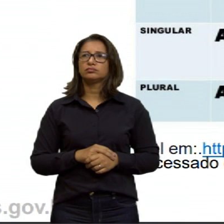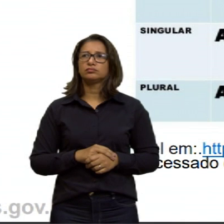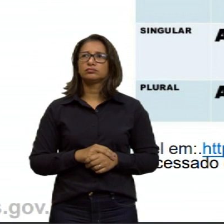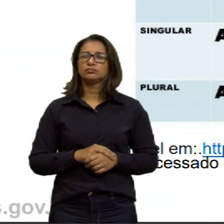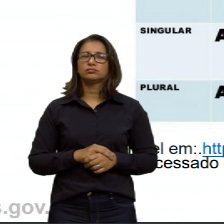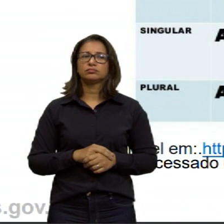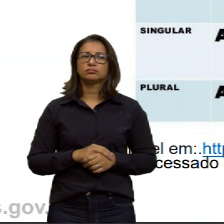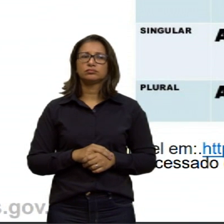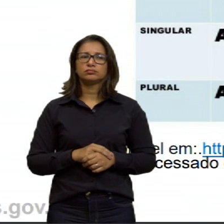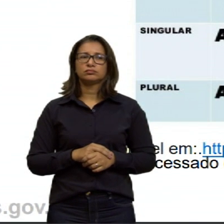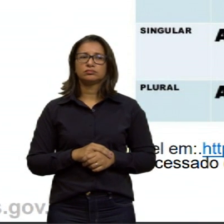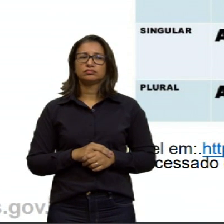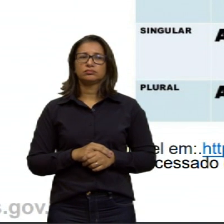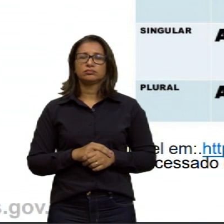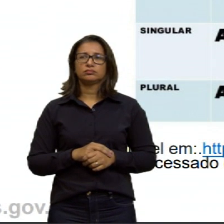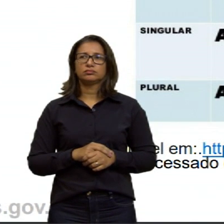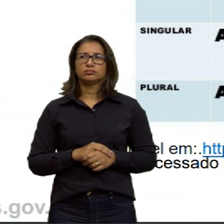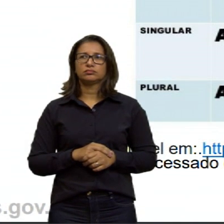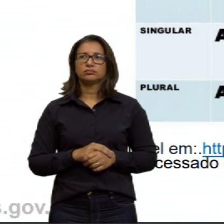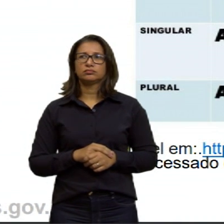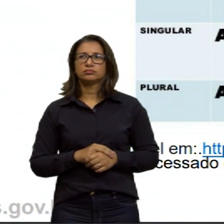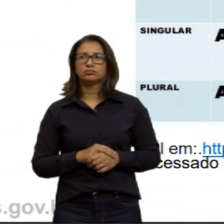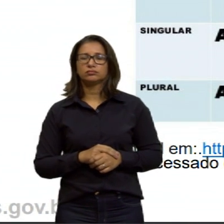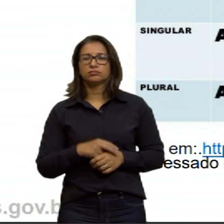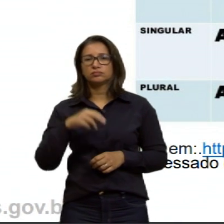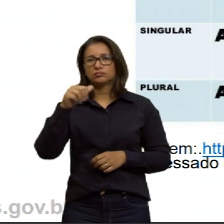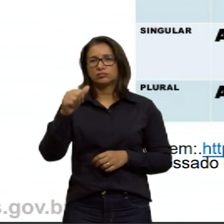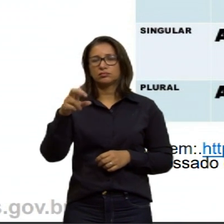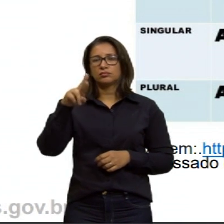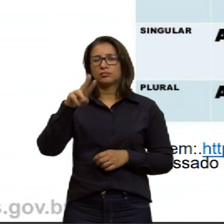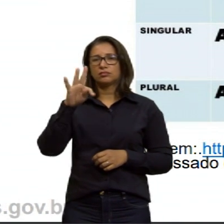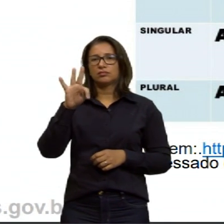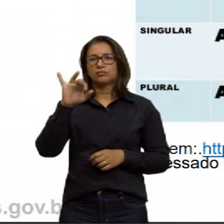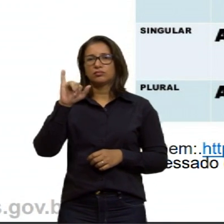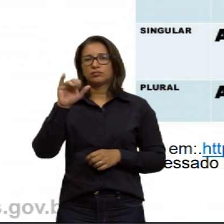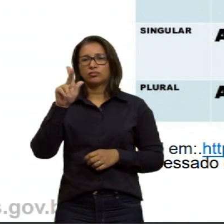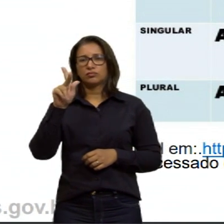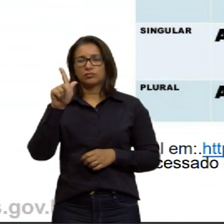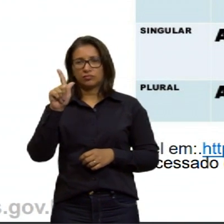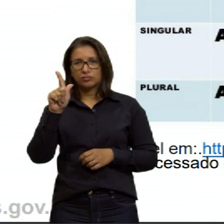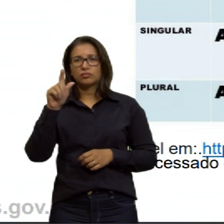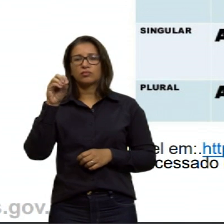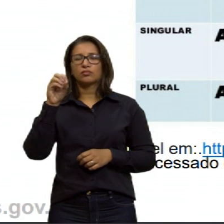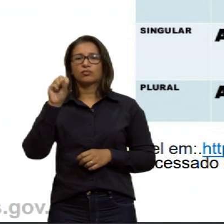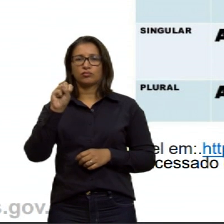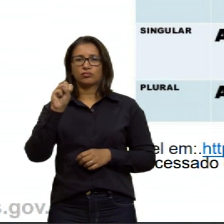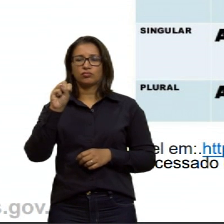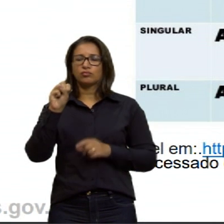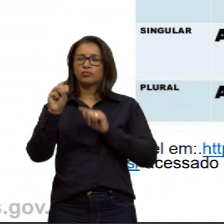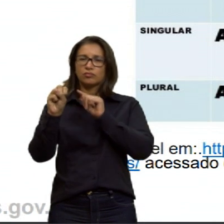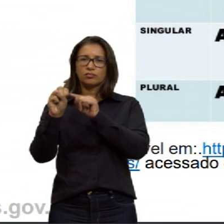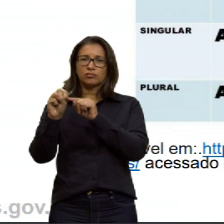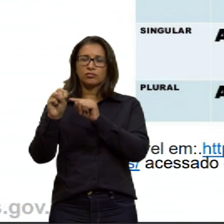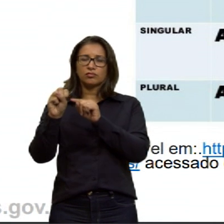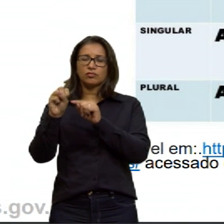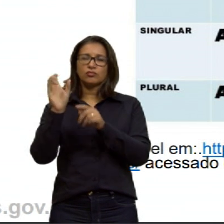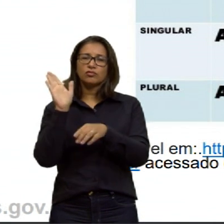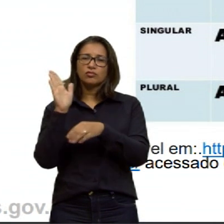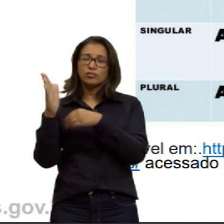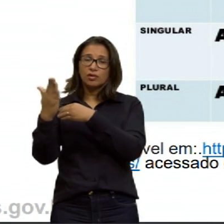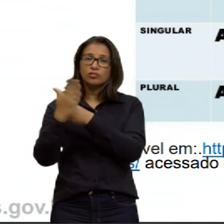artigos esses camaradas aqui ajudam a gente encontrar quais são os substantivos e uma frase porque